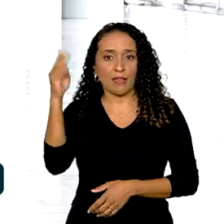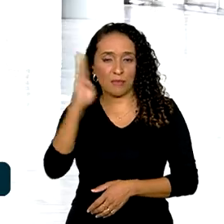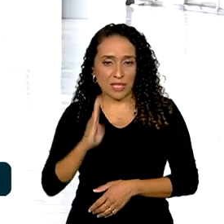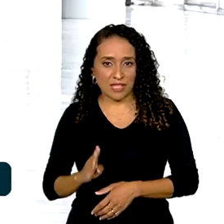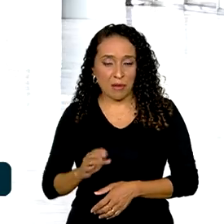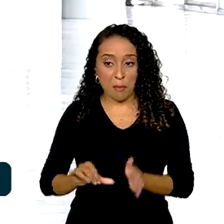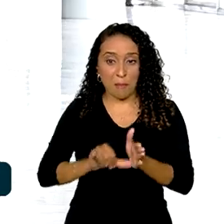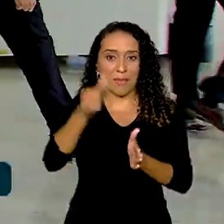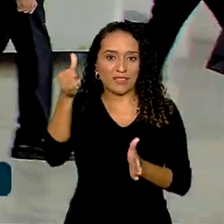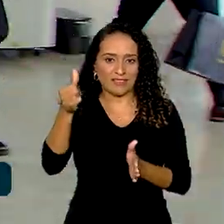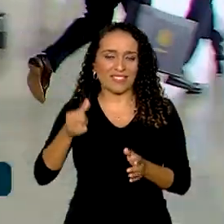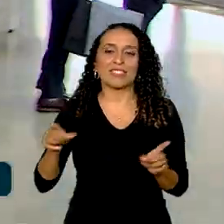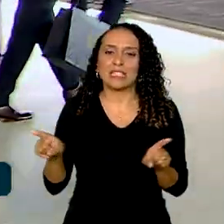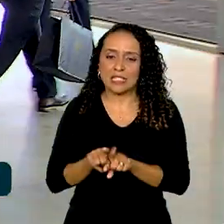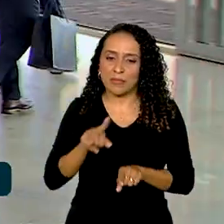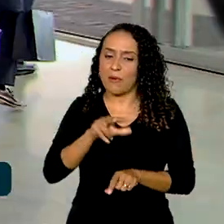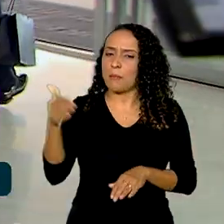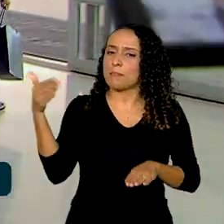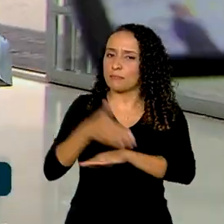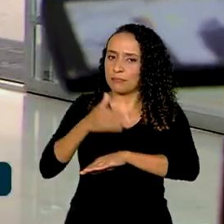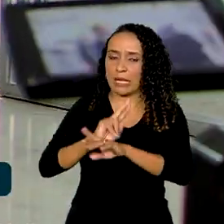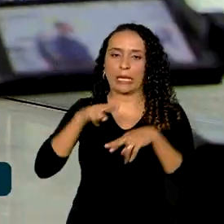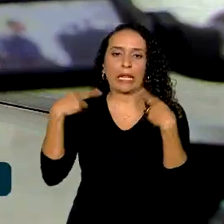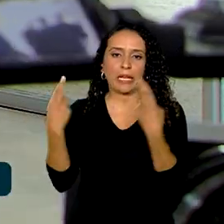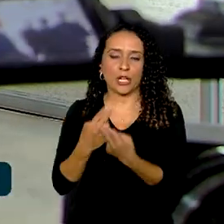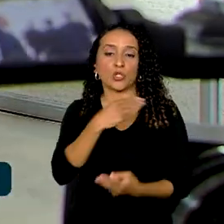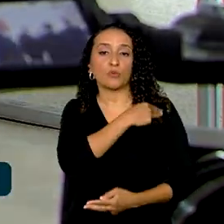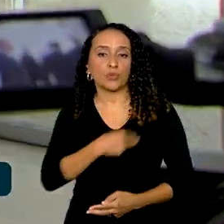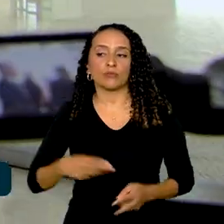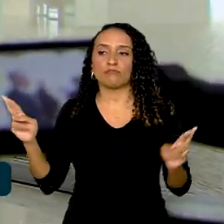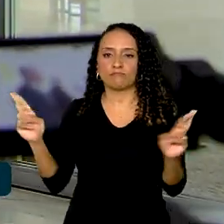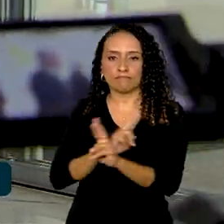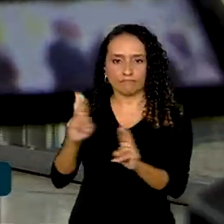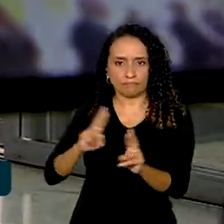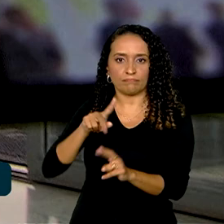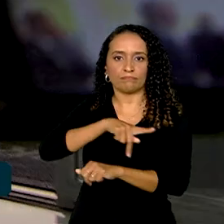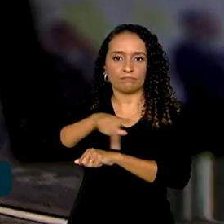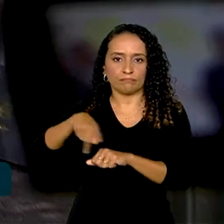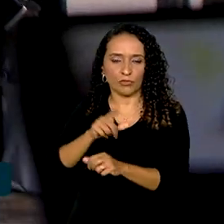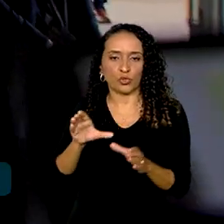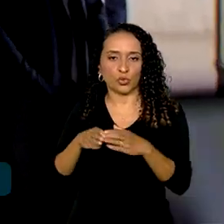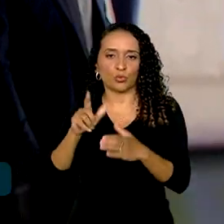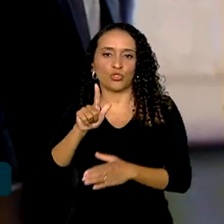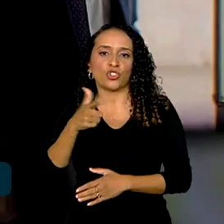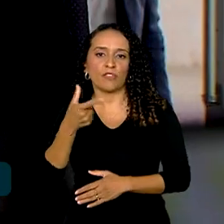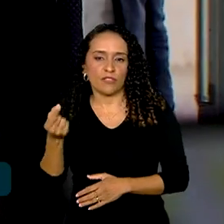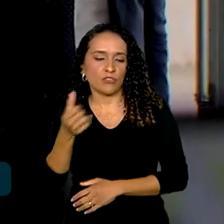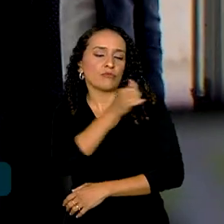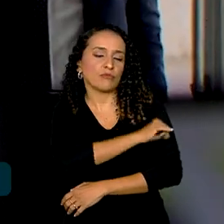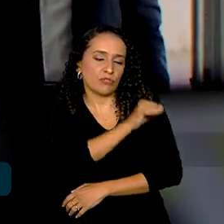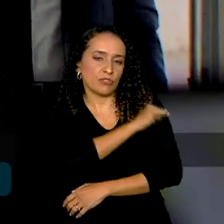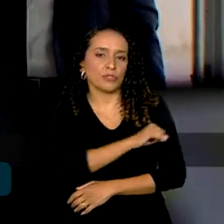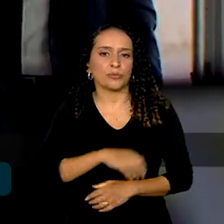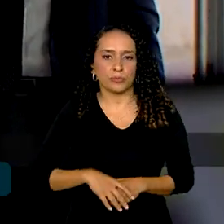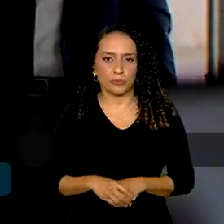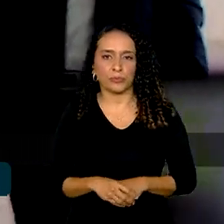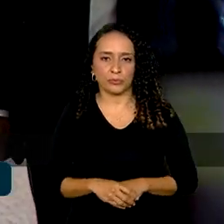primeira vez e também vai participar da reunião de ministros das Relações Exteriores do G20 no Rio de Janeiro.